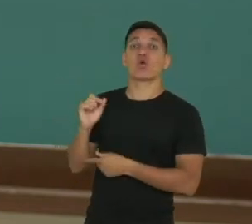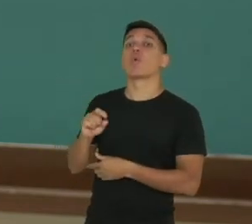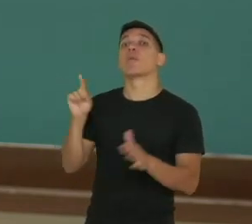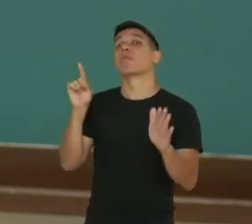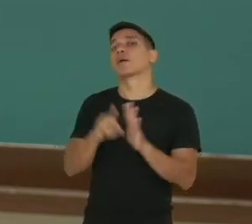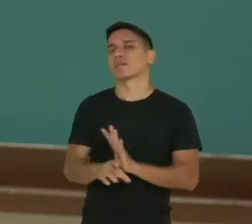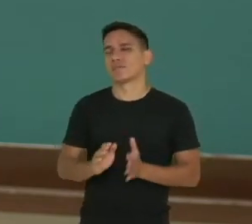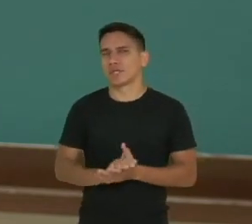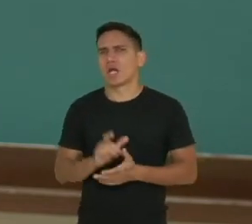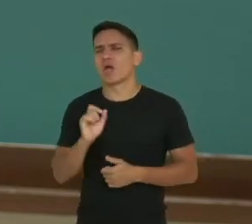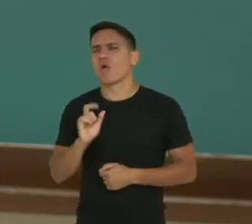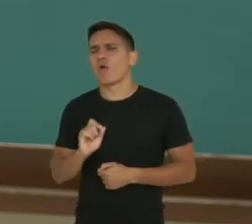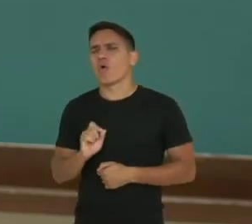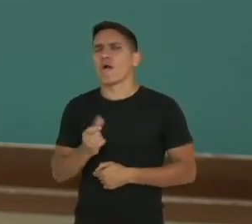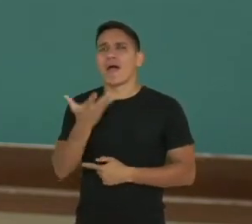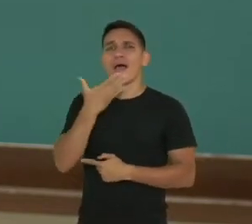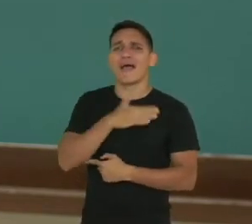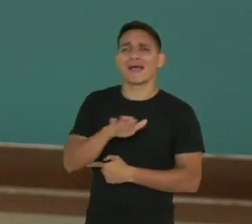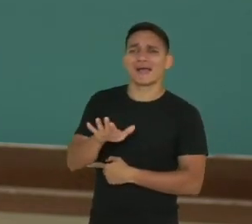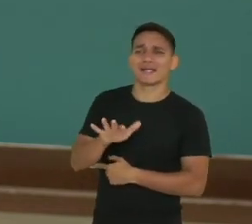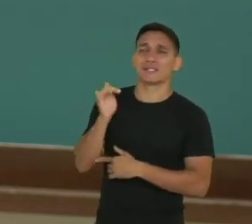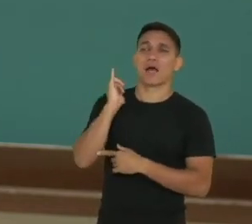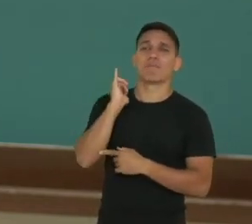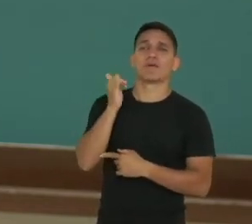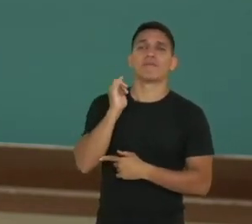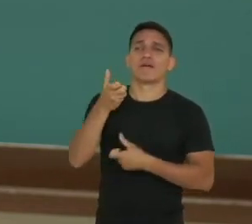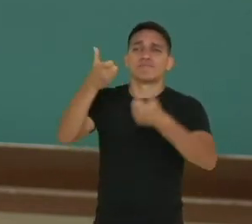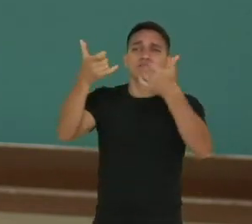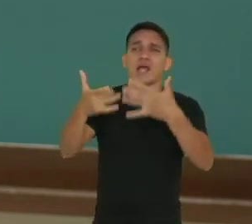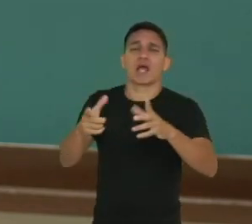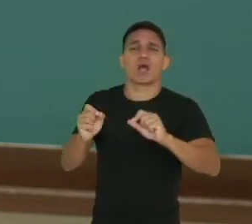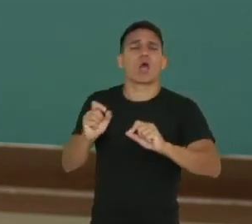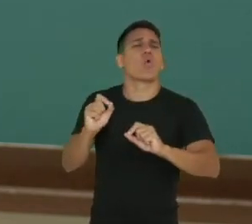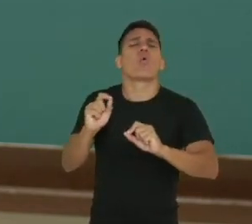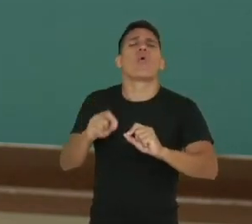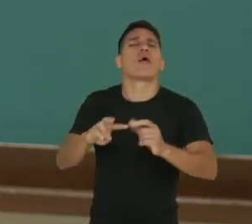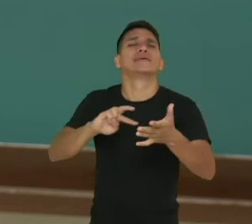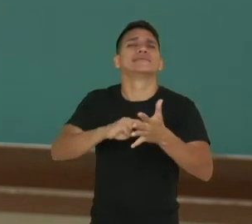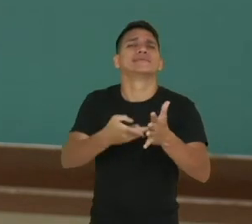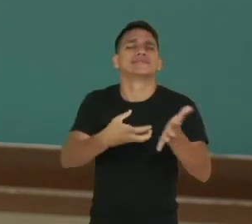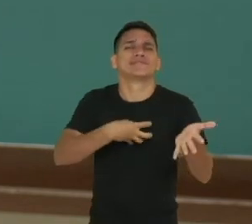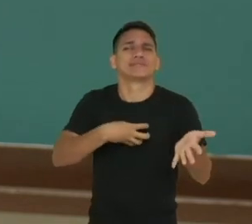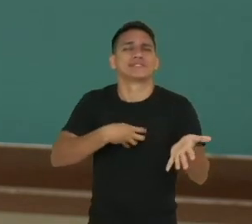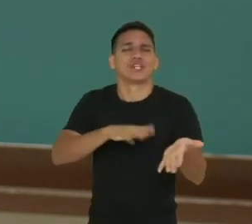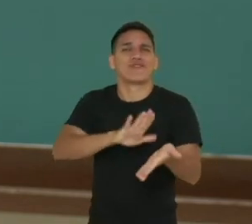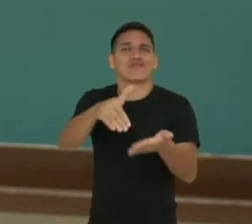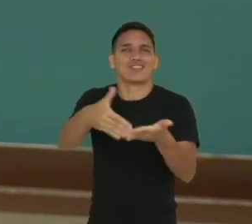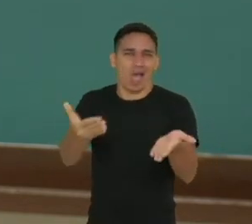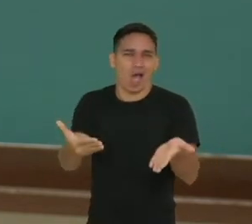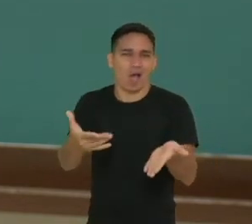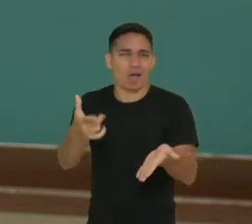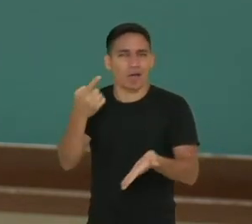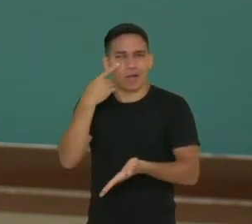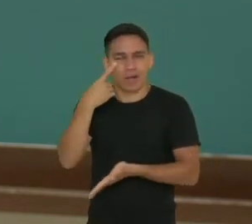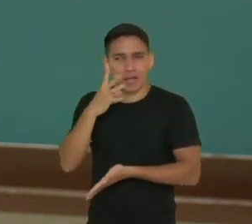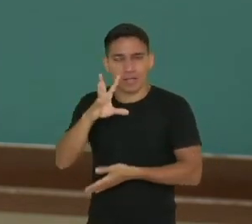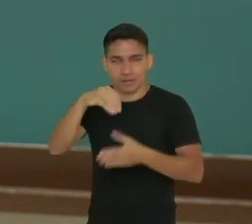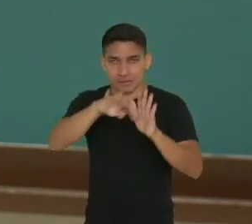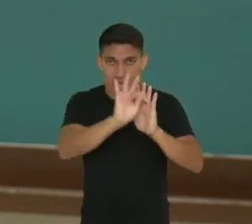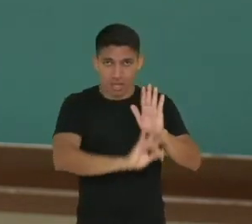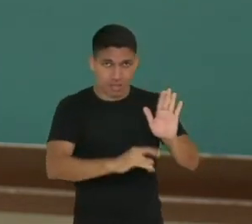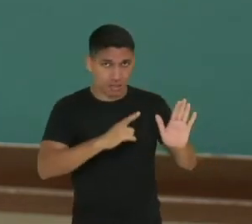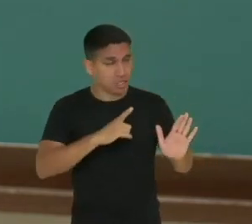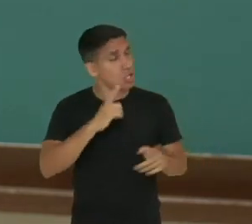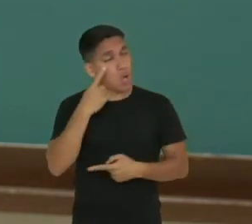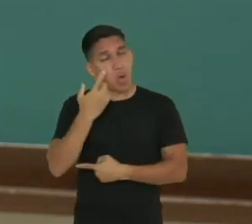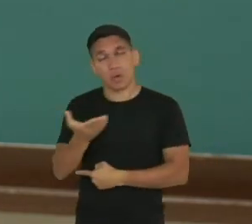é o efeito de sentido, né, criado? Então o que se pretende, né, com essa fala final do menino dentro do texto, né?